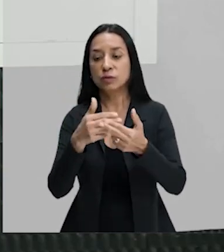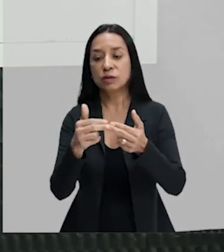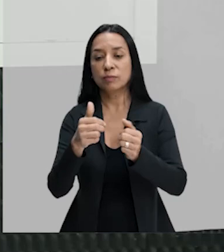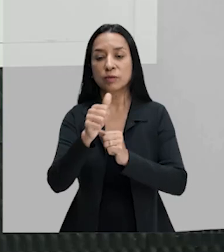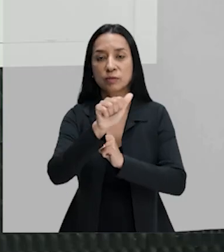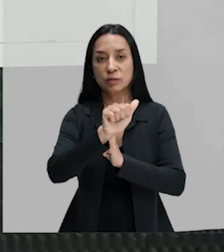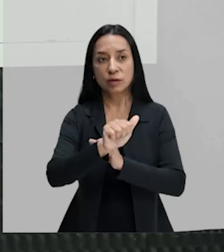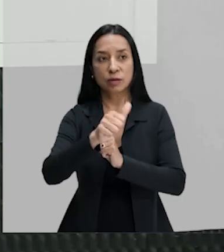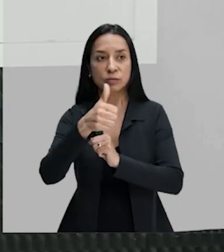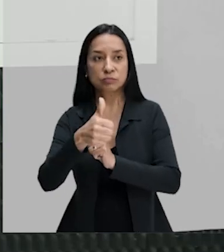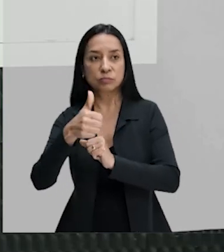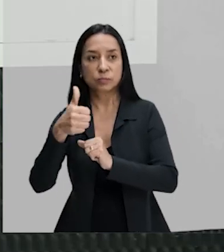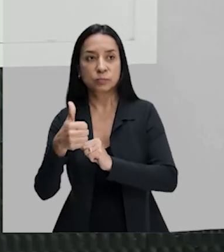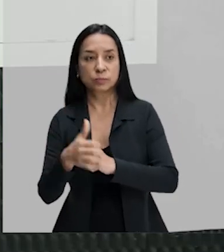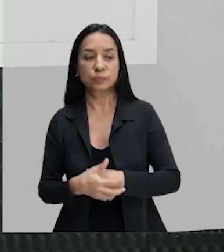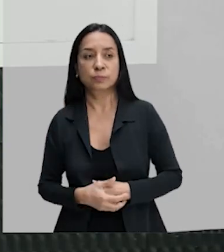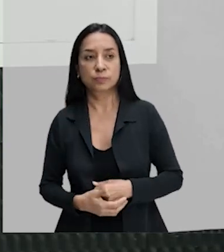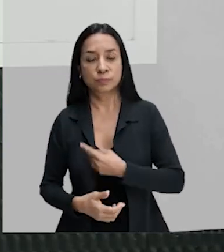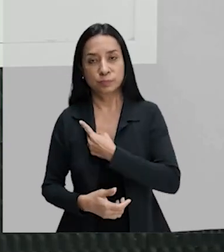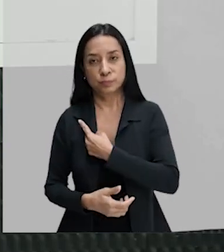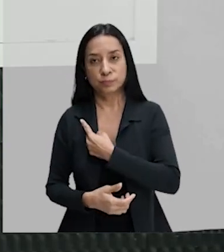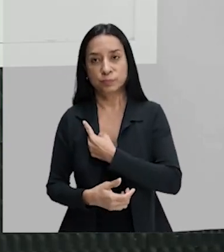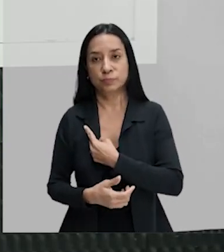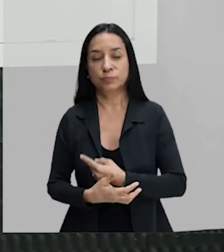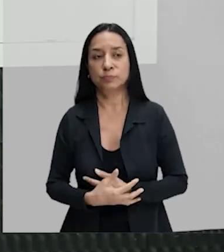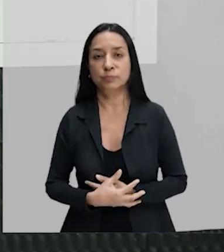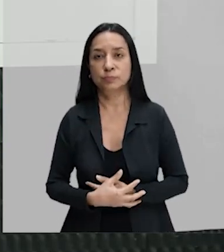você vai fazer? Olha só. Cofator